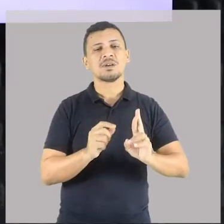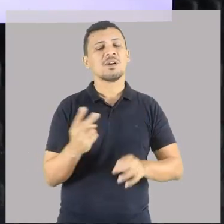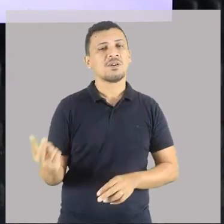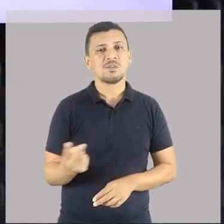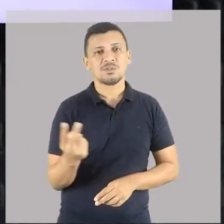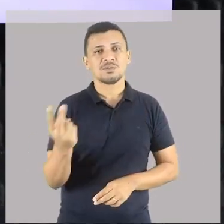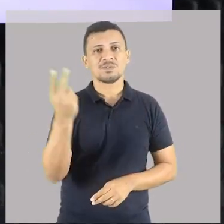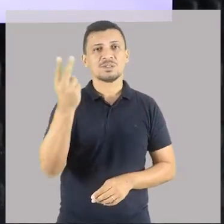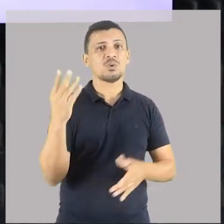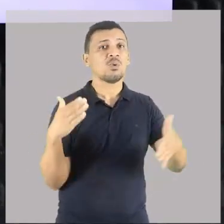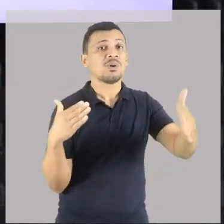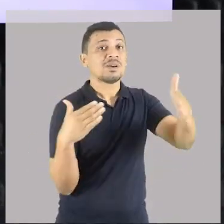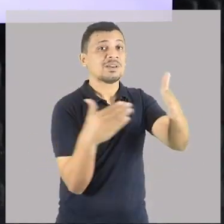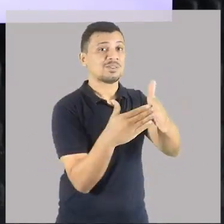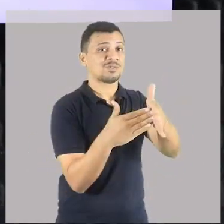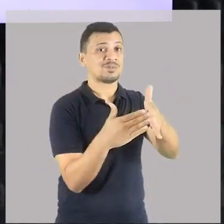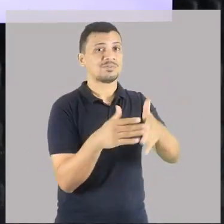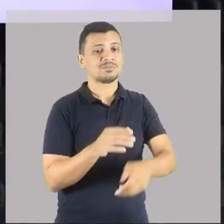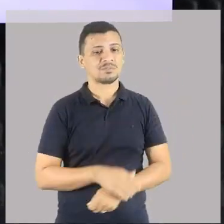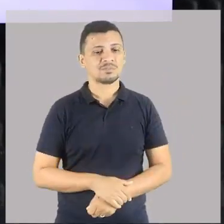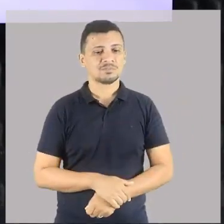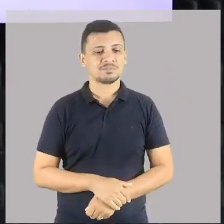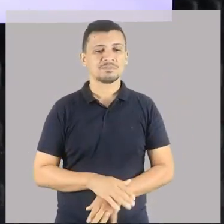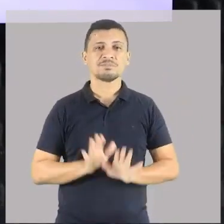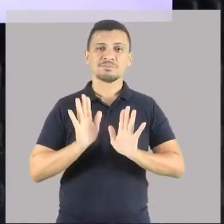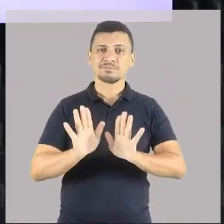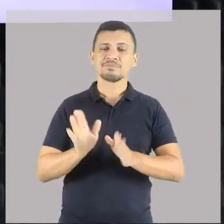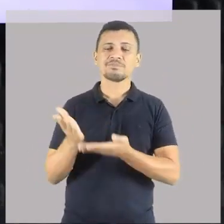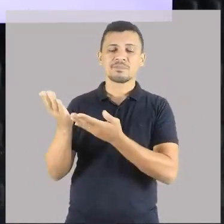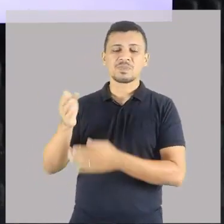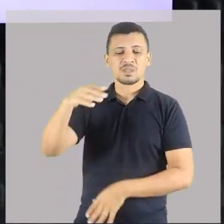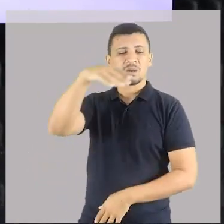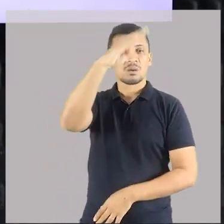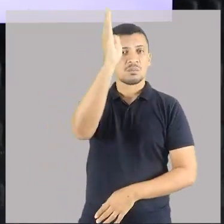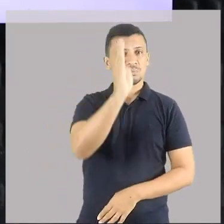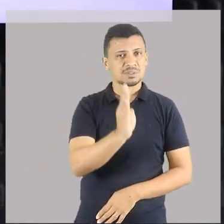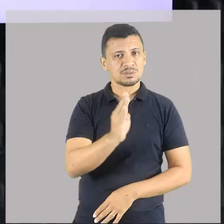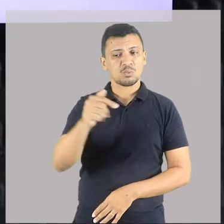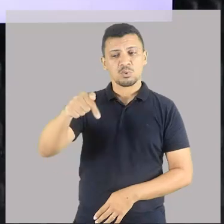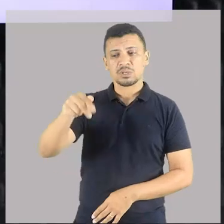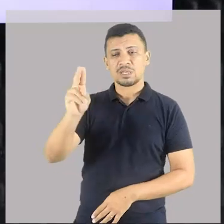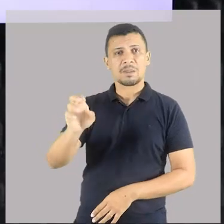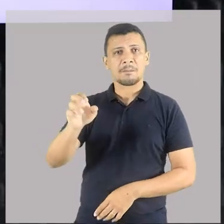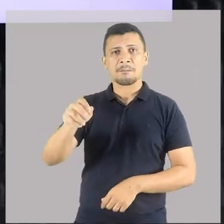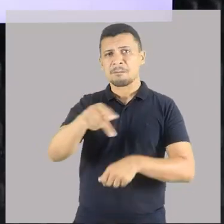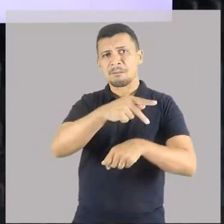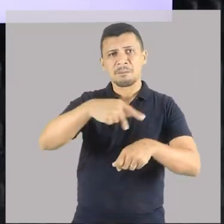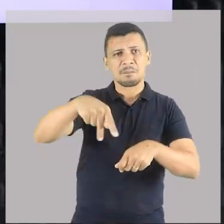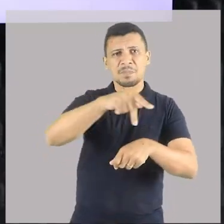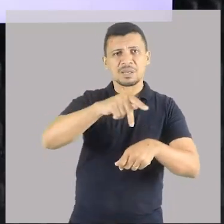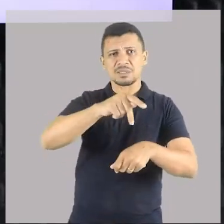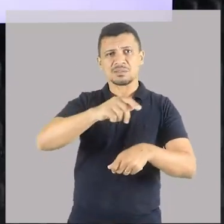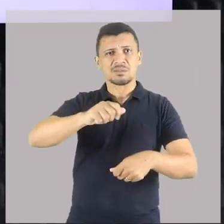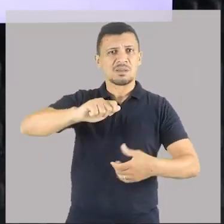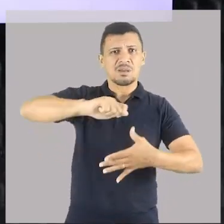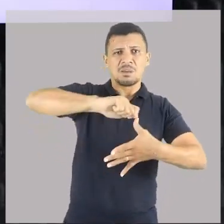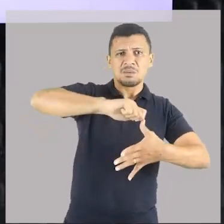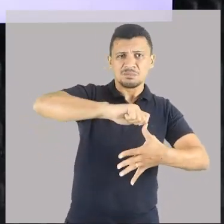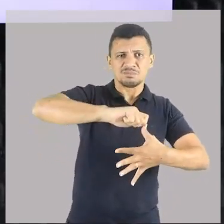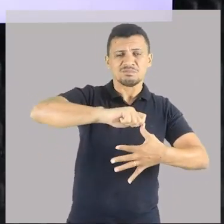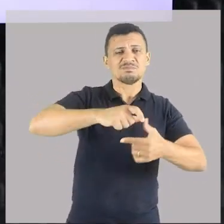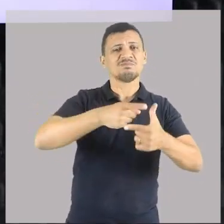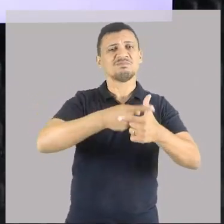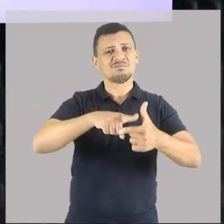sem pontuar. Agora, quando eu tenho o Brasil, que é o maior país da América do Sul, enfrenta sérios problemas